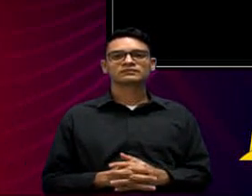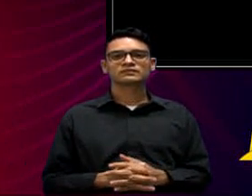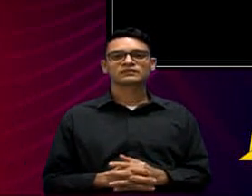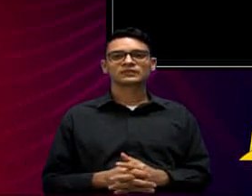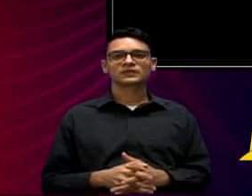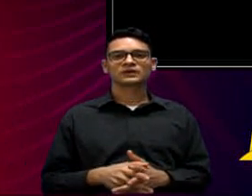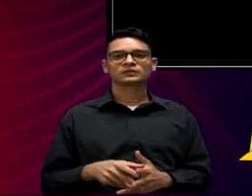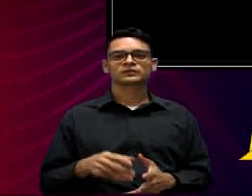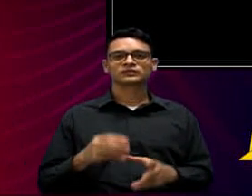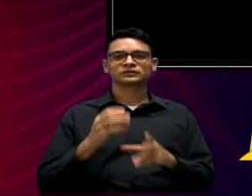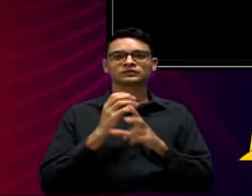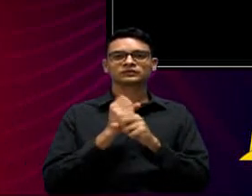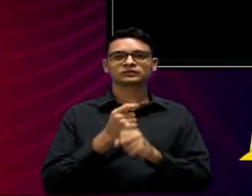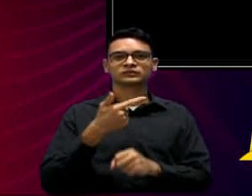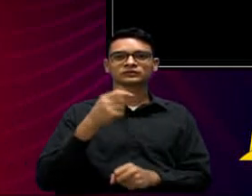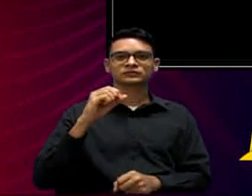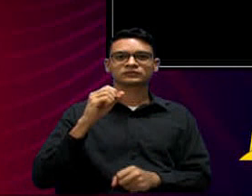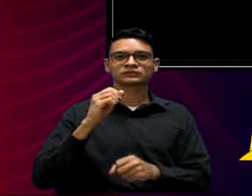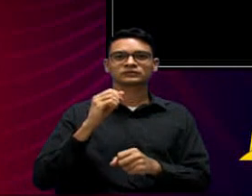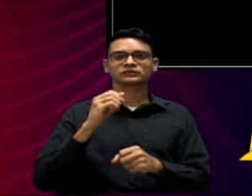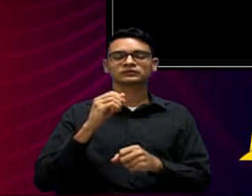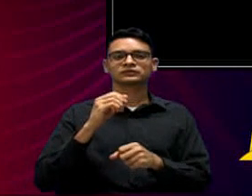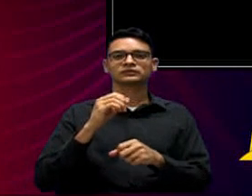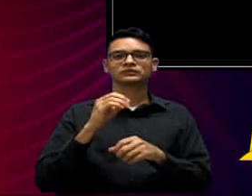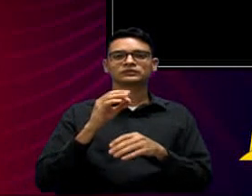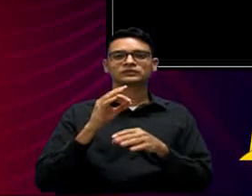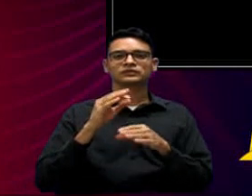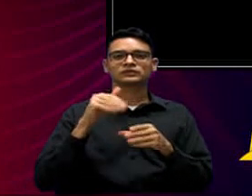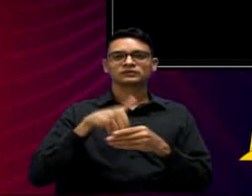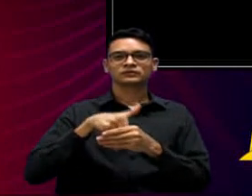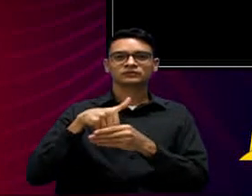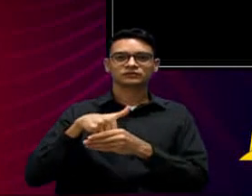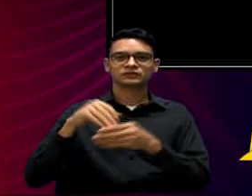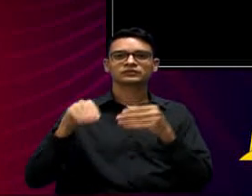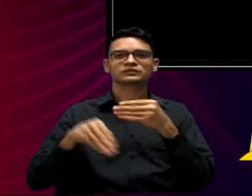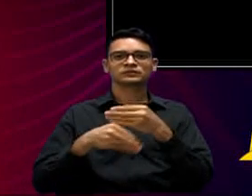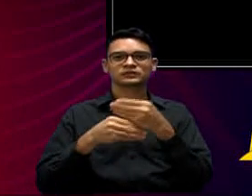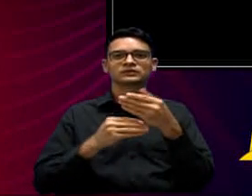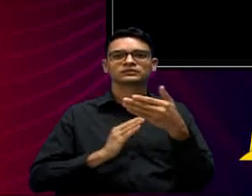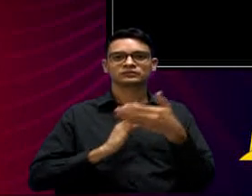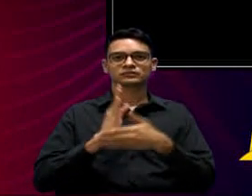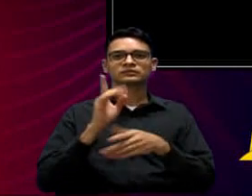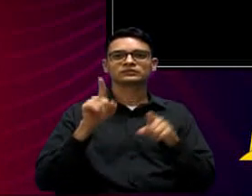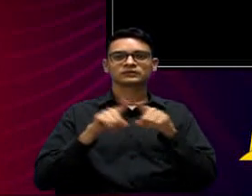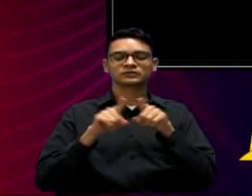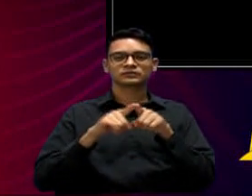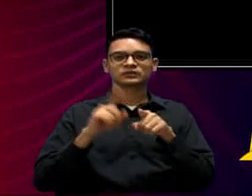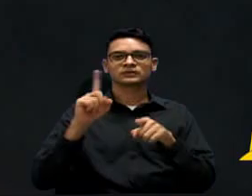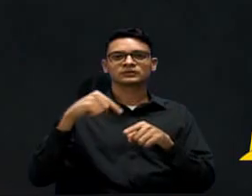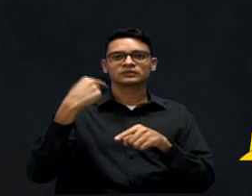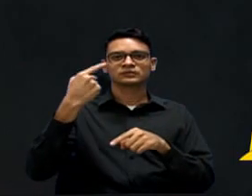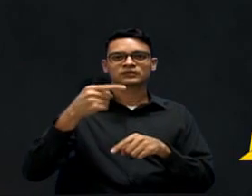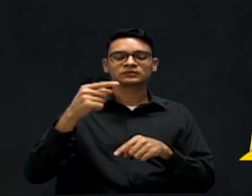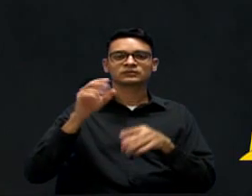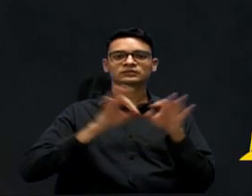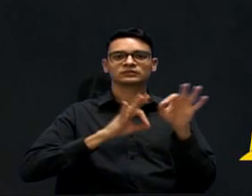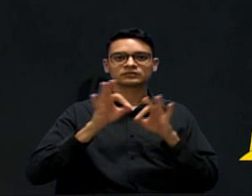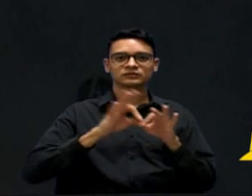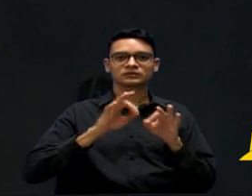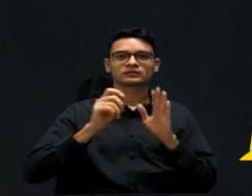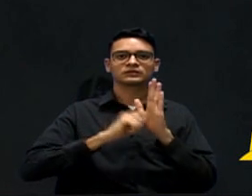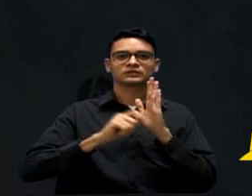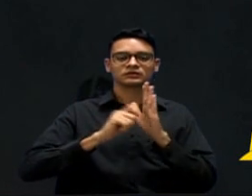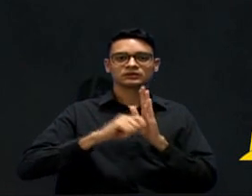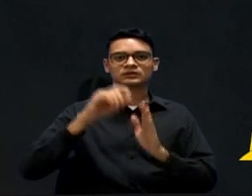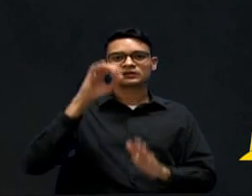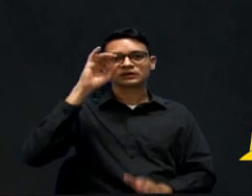Tendo obtido 20 votos, declaro aprovado o projeto e a emenda. O próximo projeto é o projeto que a Fernanda está escrita,